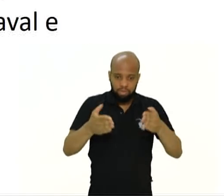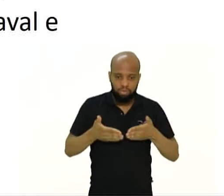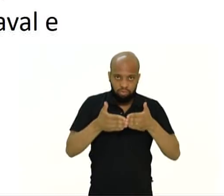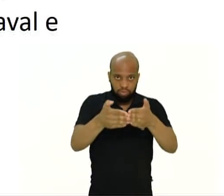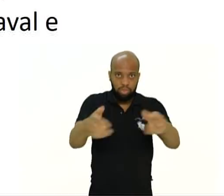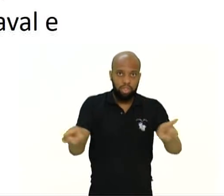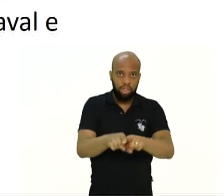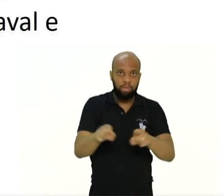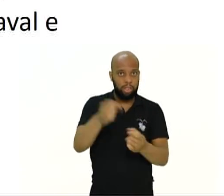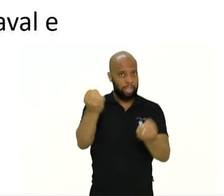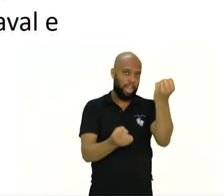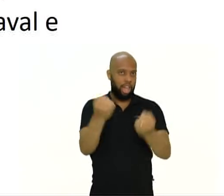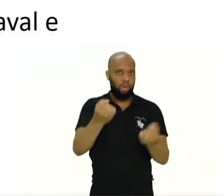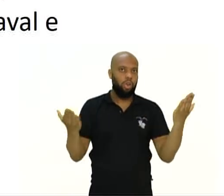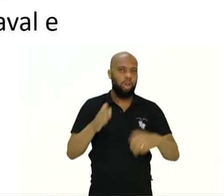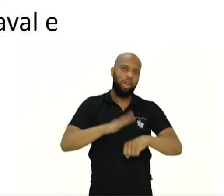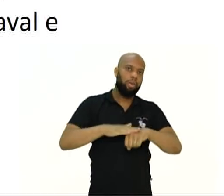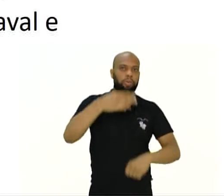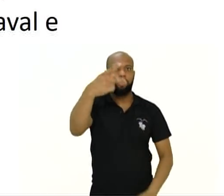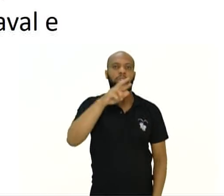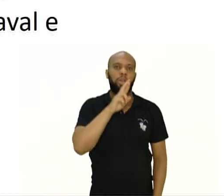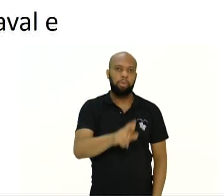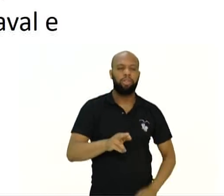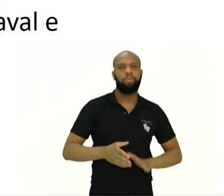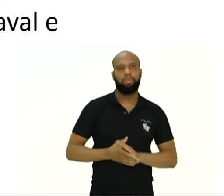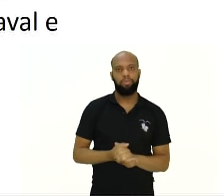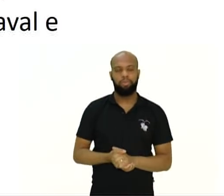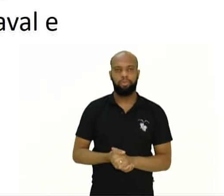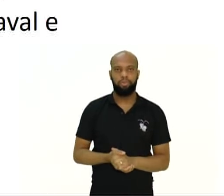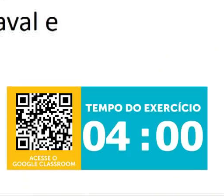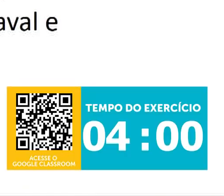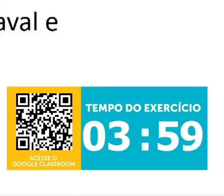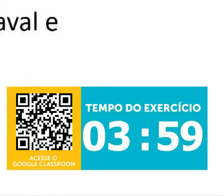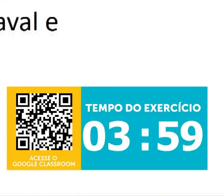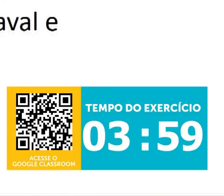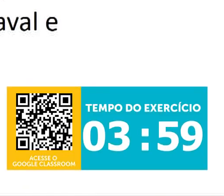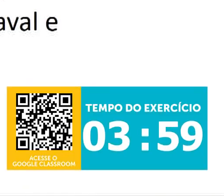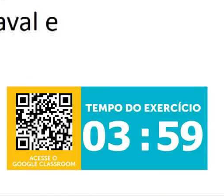e automobilística. Agora a atividade é com vocês.